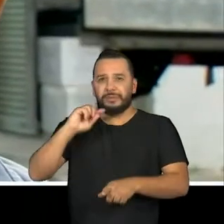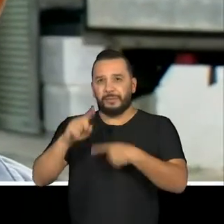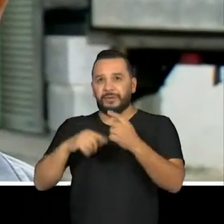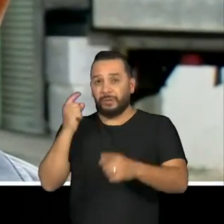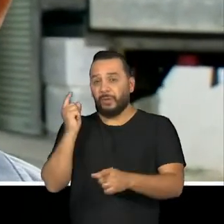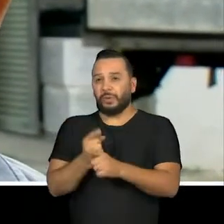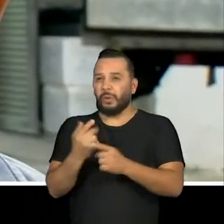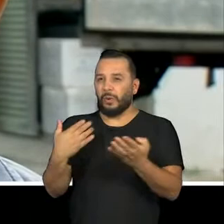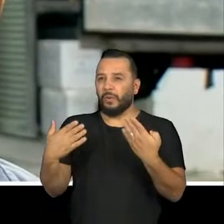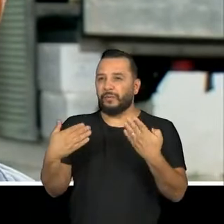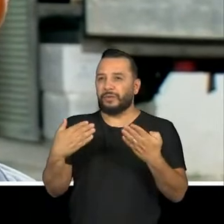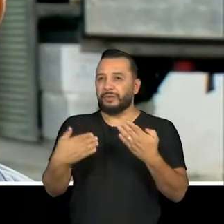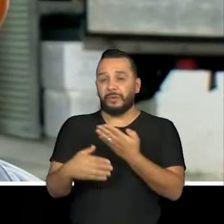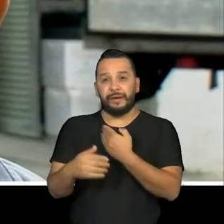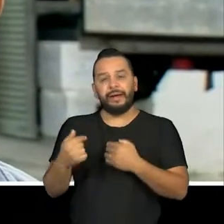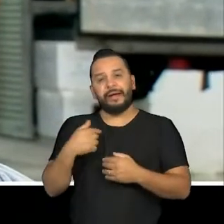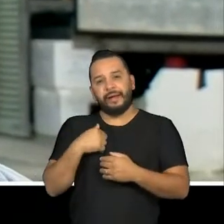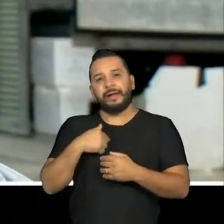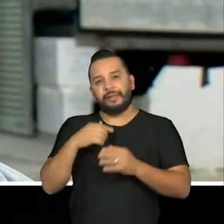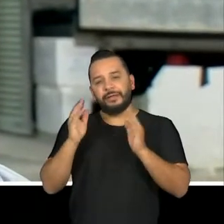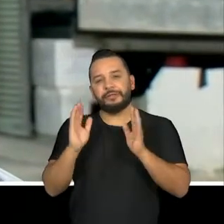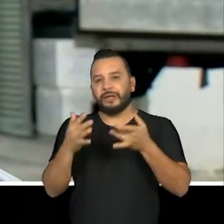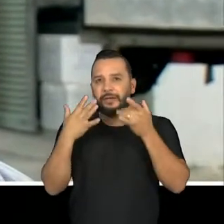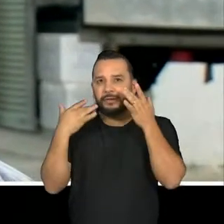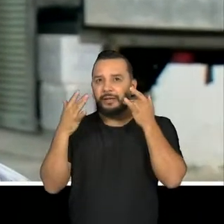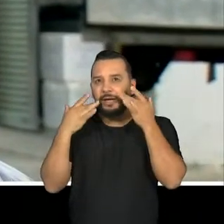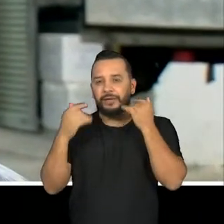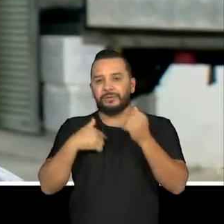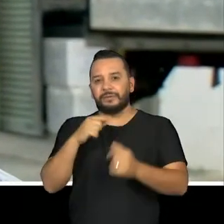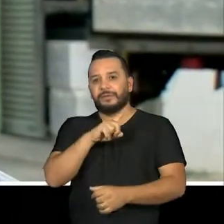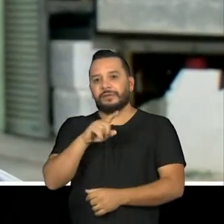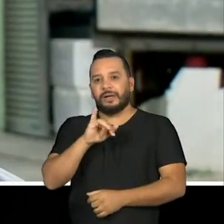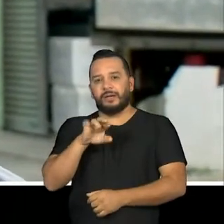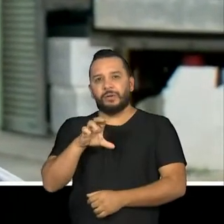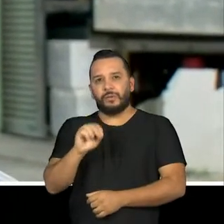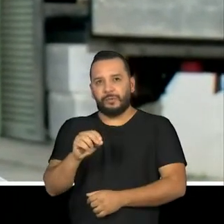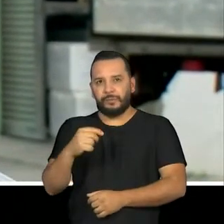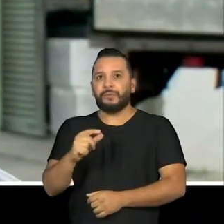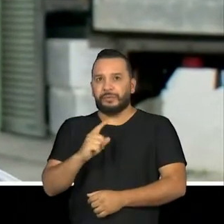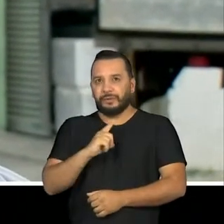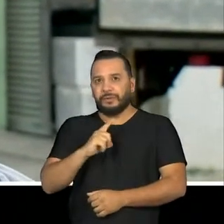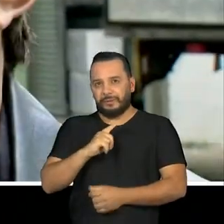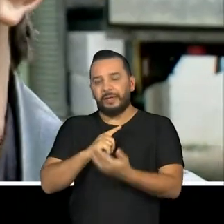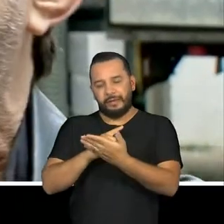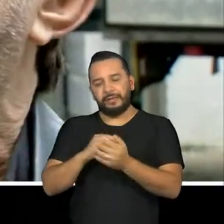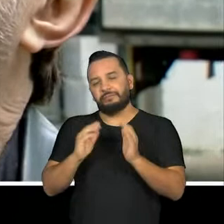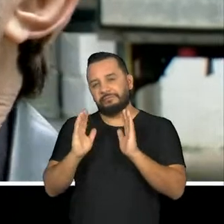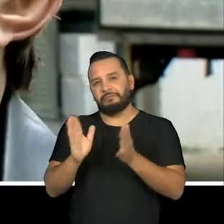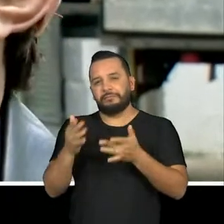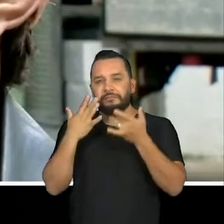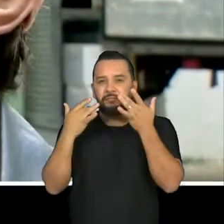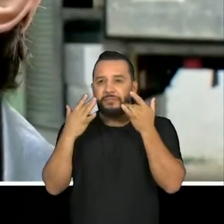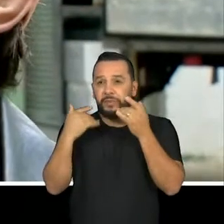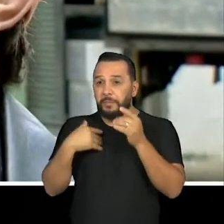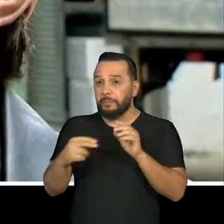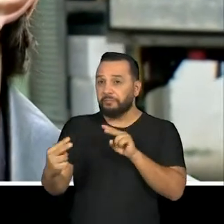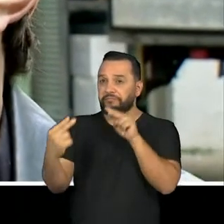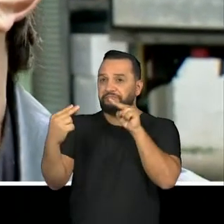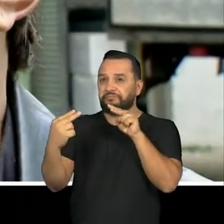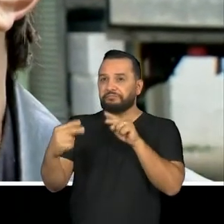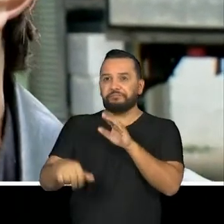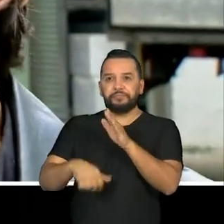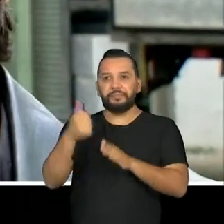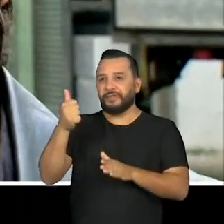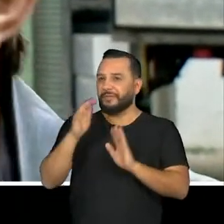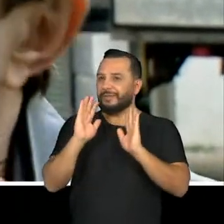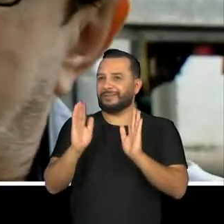conversou mais foi quando ela estava em cartaz no Teatro Zácaro fazendo Trair e Coçar é Só Conversar. Primeira vez que eu a vi, né? E